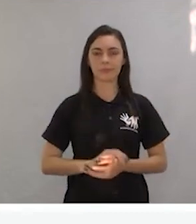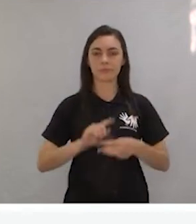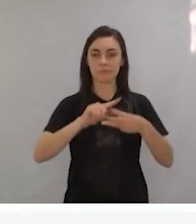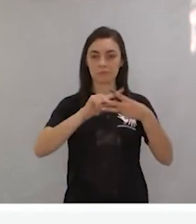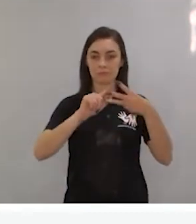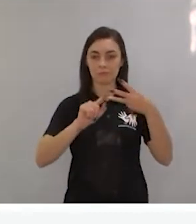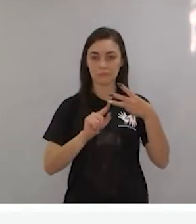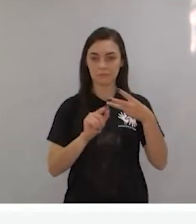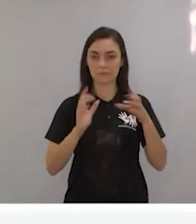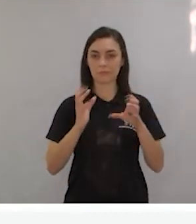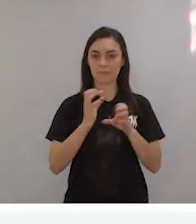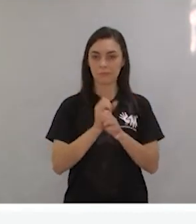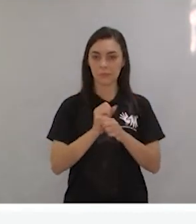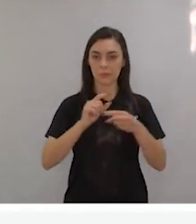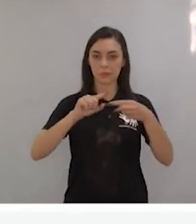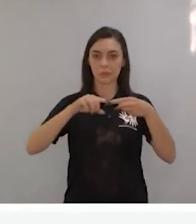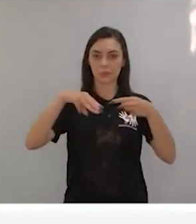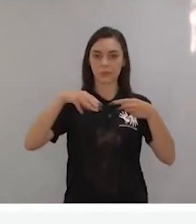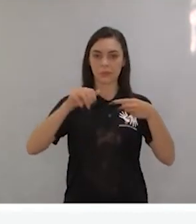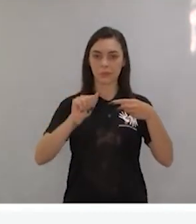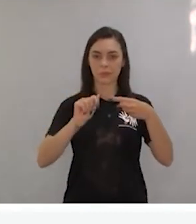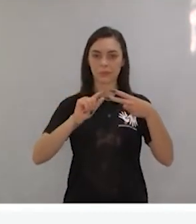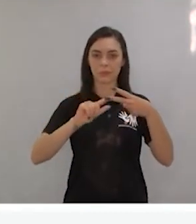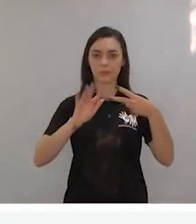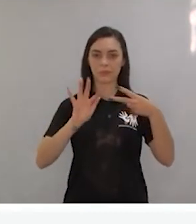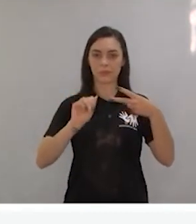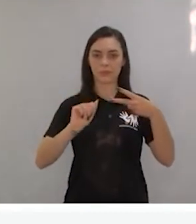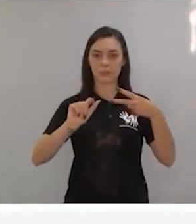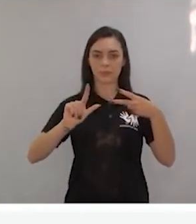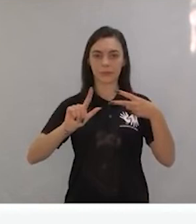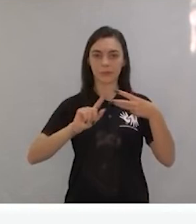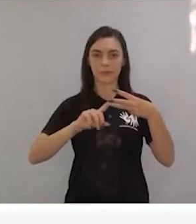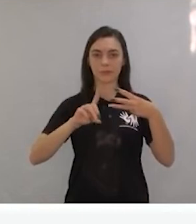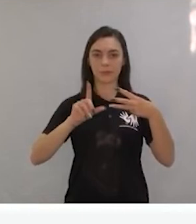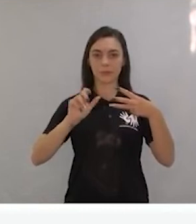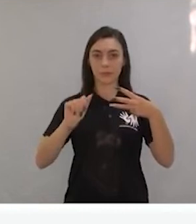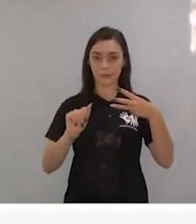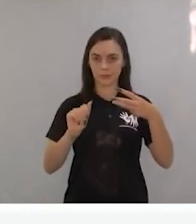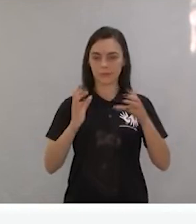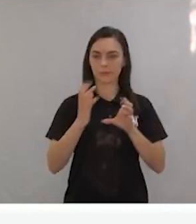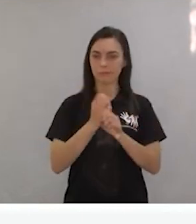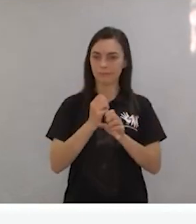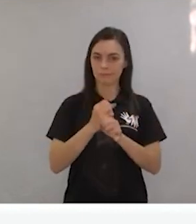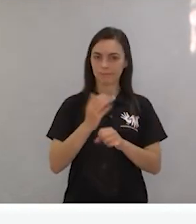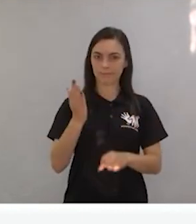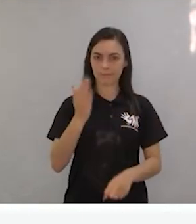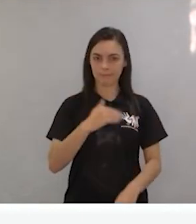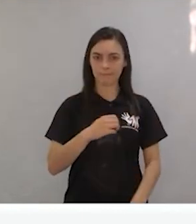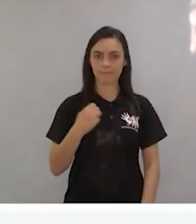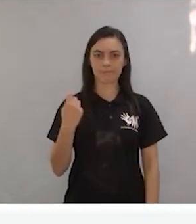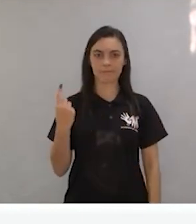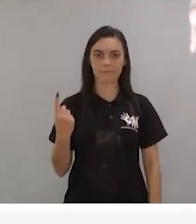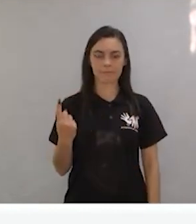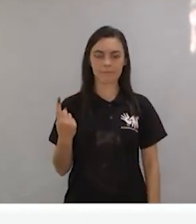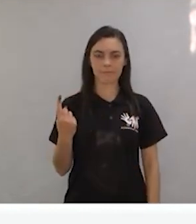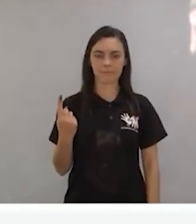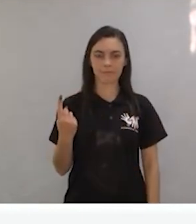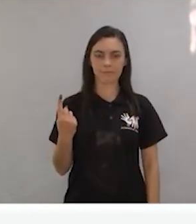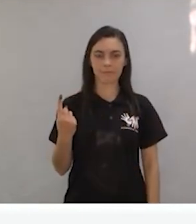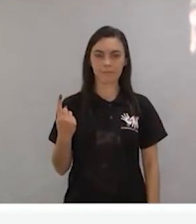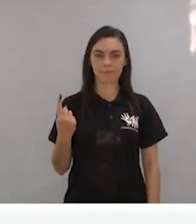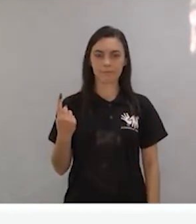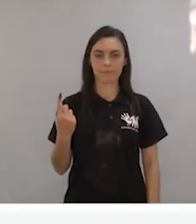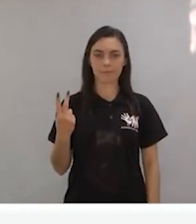da. Três sílabas. Ma, fal, da. Vamos contar.